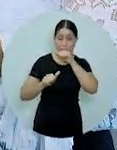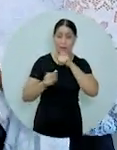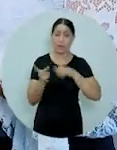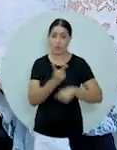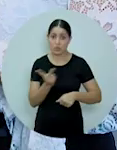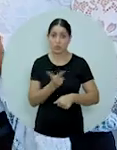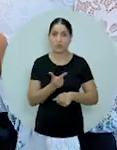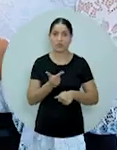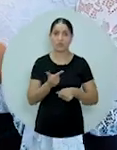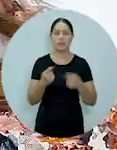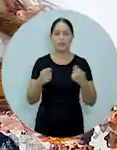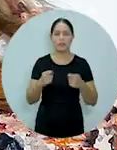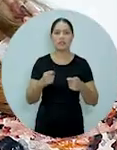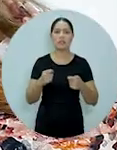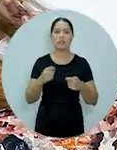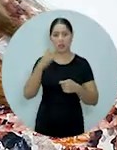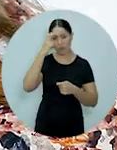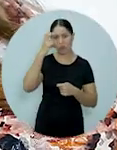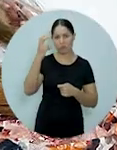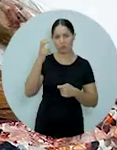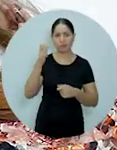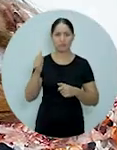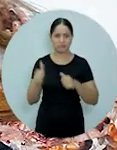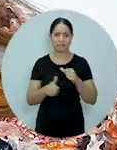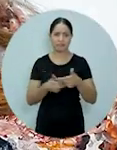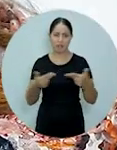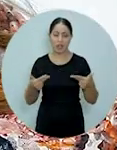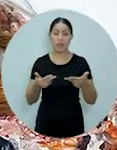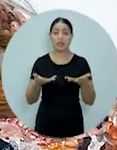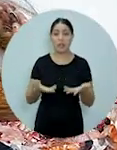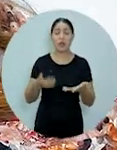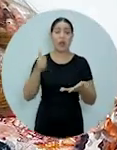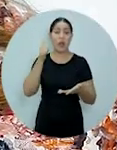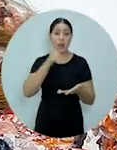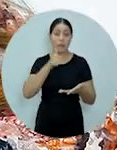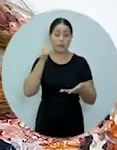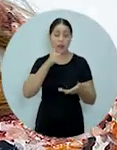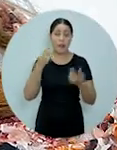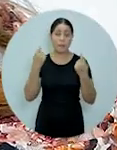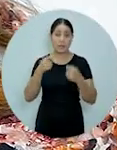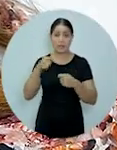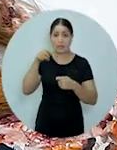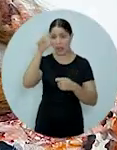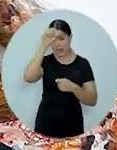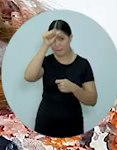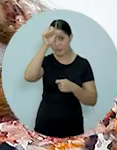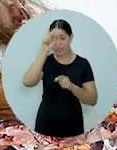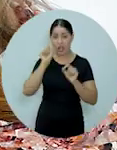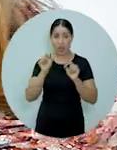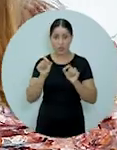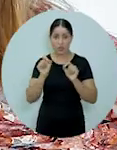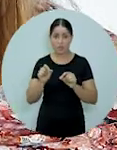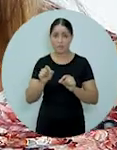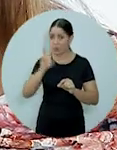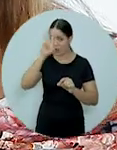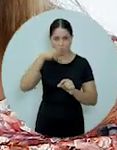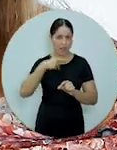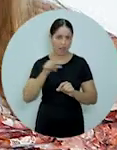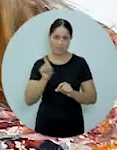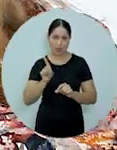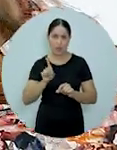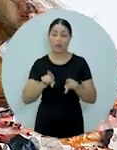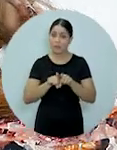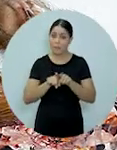pai, né? Então, assim, é todo um aspecto cultural que se tem. Então, num primeiro momento, essa mulher que aprendeu que só ela sabe